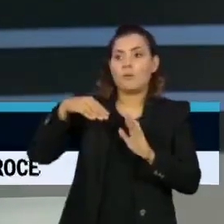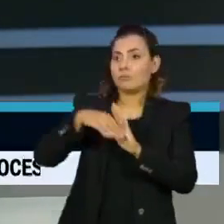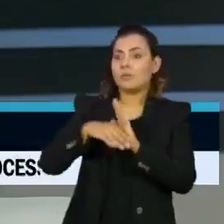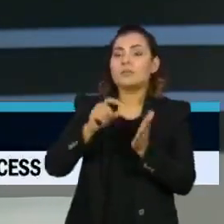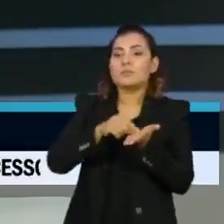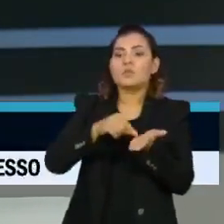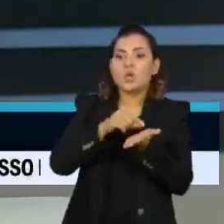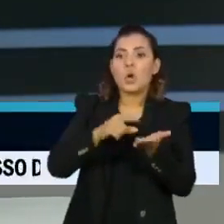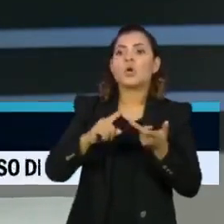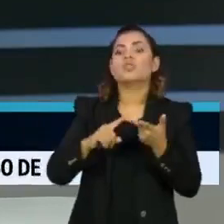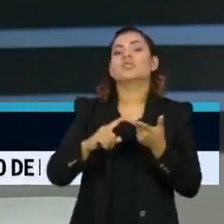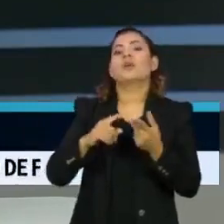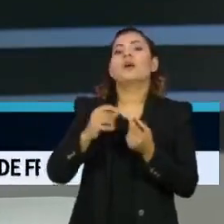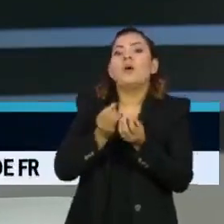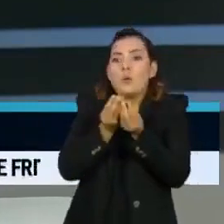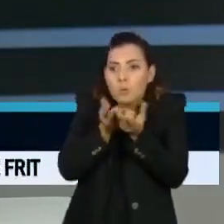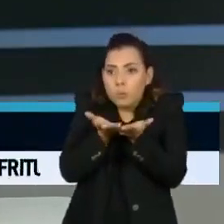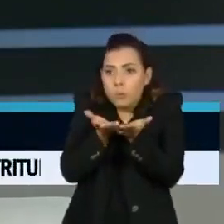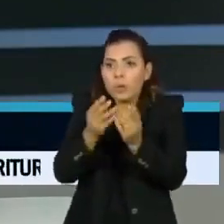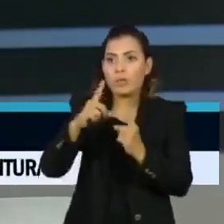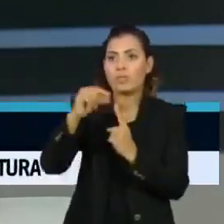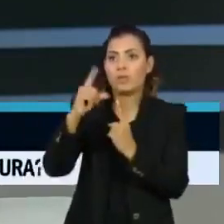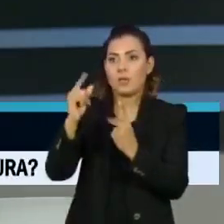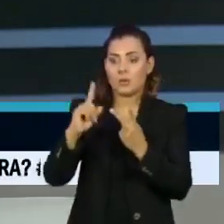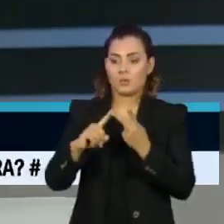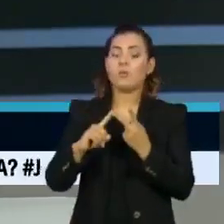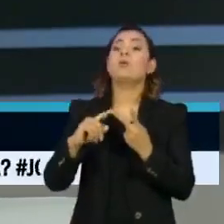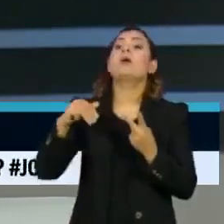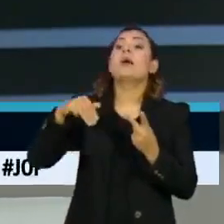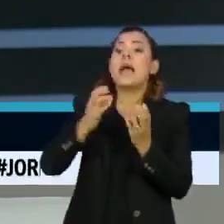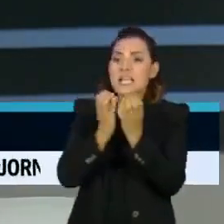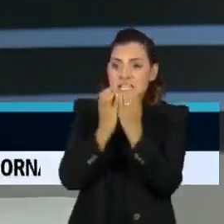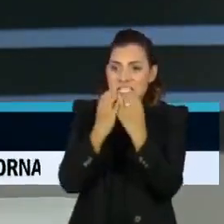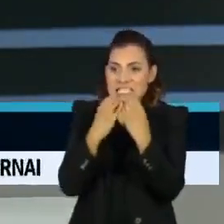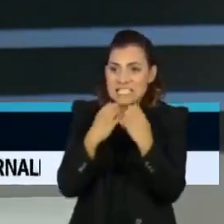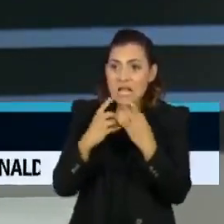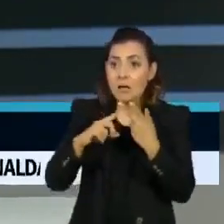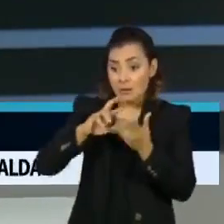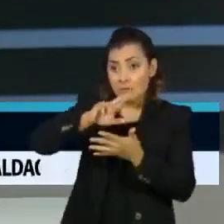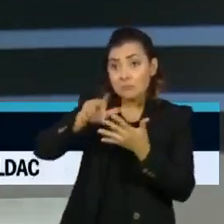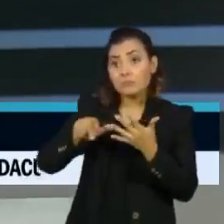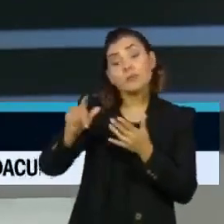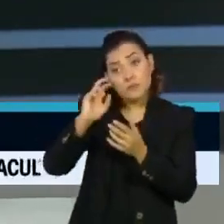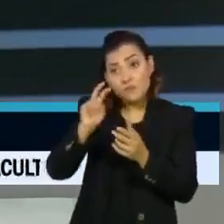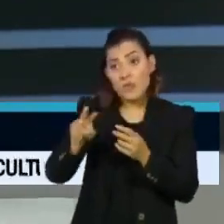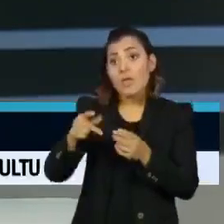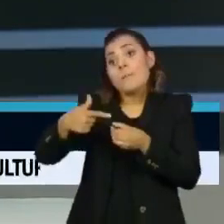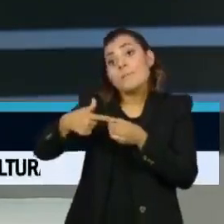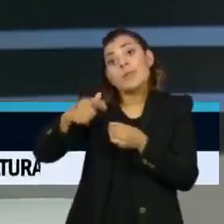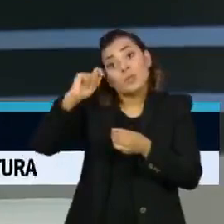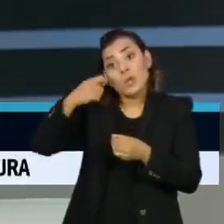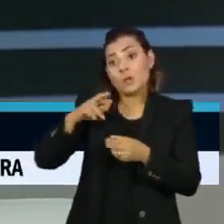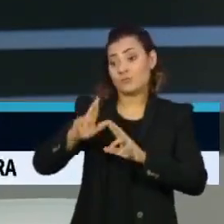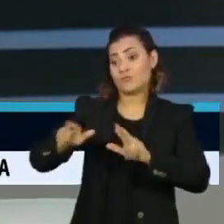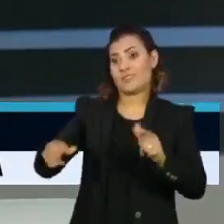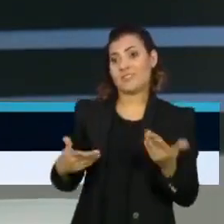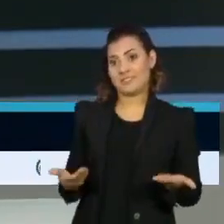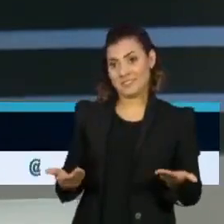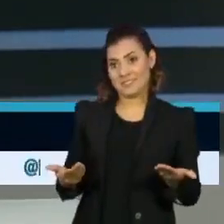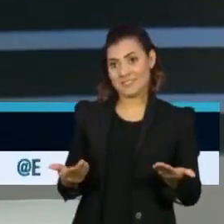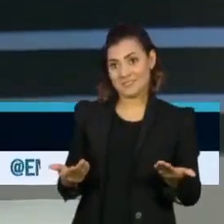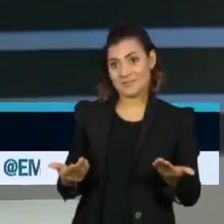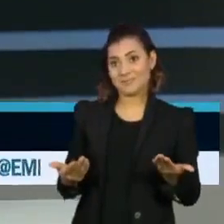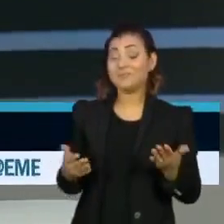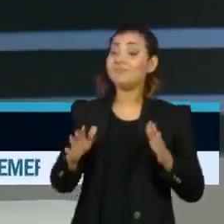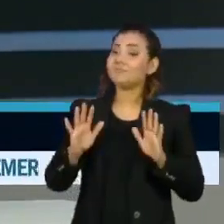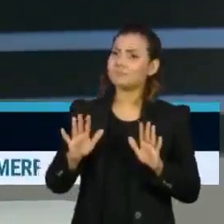Soja, trigo, milho subiram muito mais que o petróleo nesses últimos meses. É que o petróleo tem toda essa aura, né? Acho